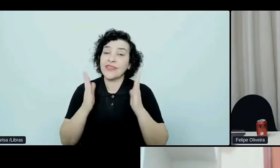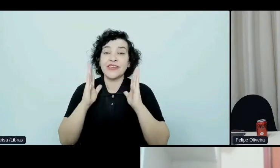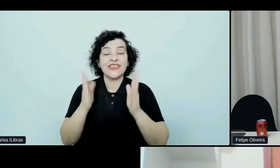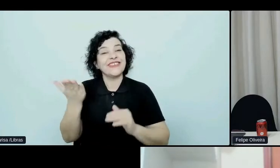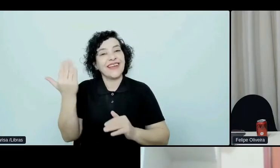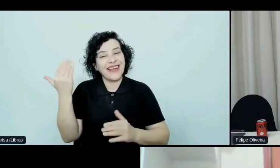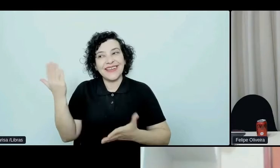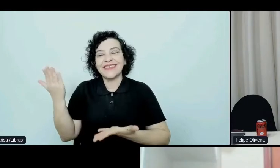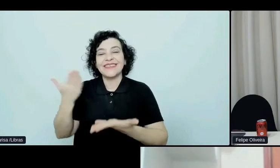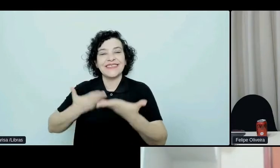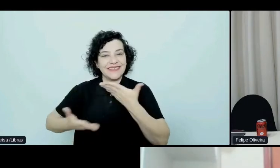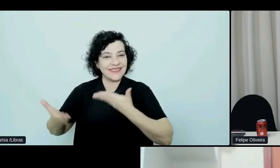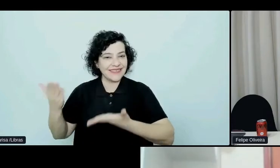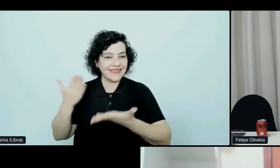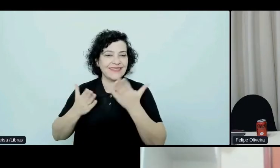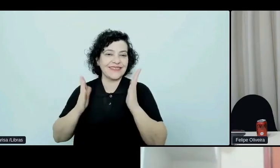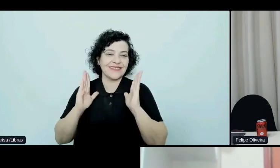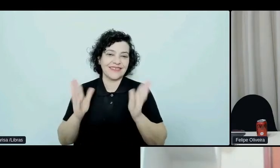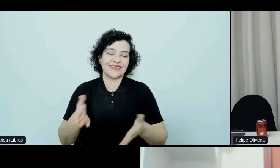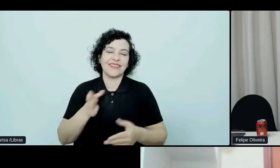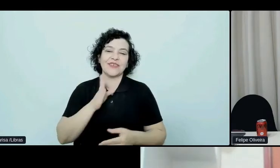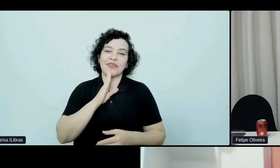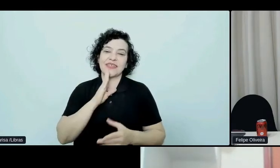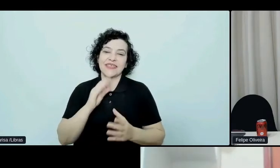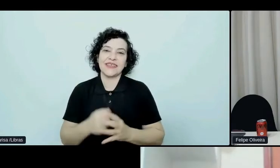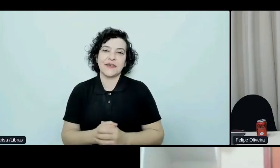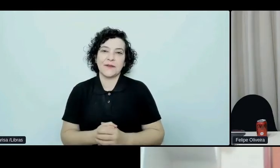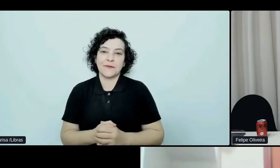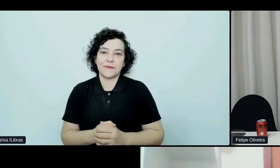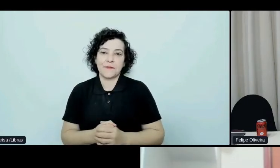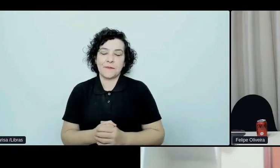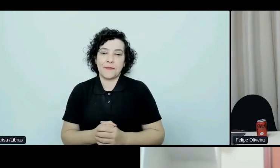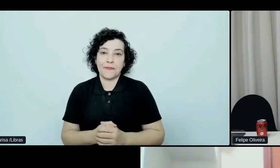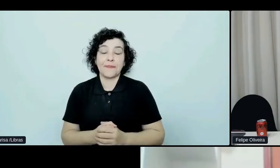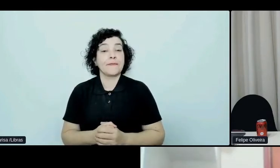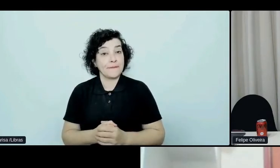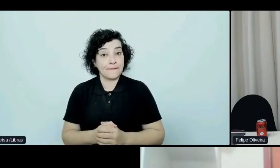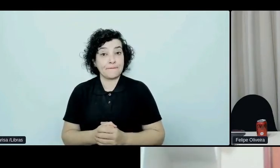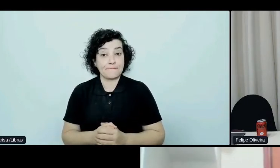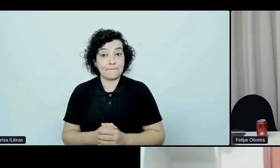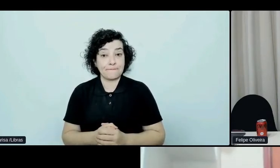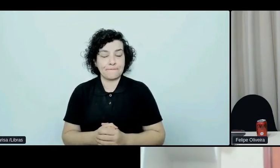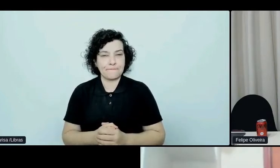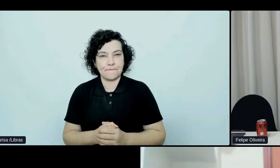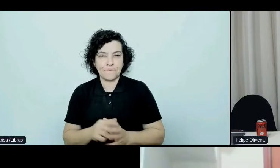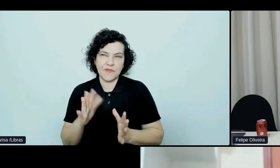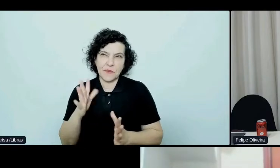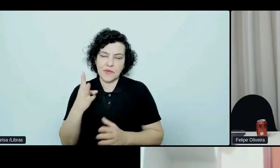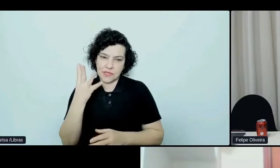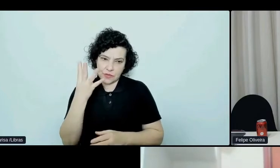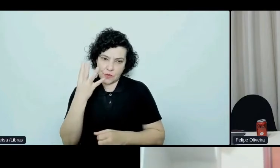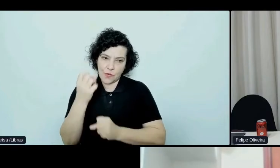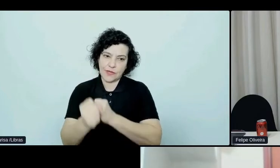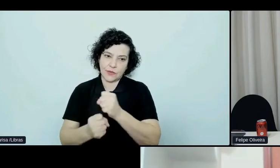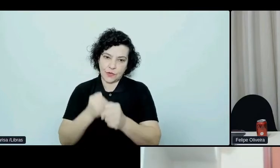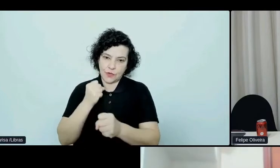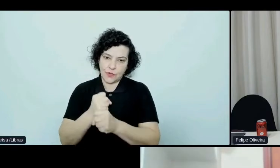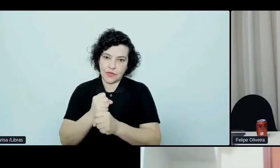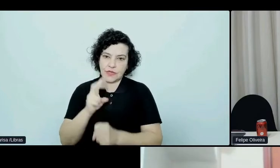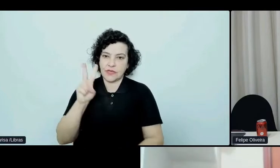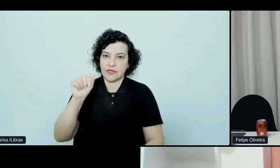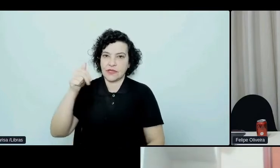então nós somos um casal de autistas. Ah, entendi. Então, por suspeitar dele, você descobriu o seu. Exato.